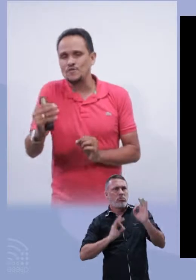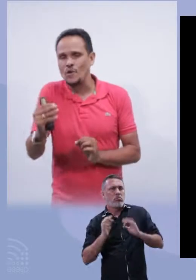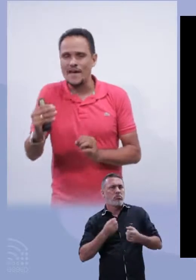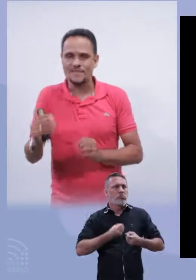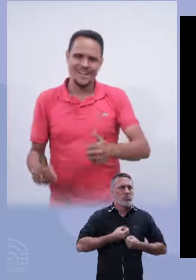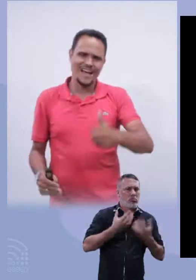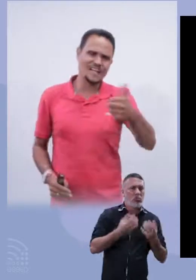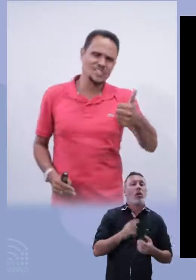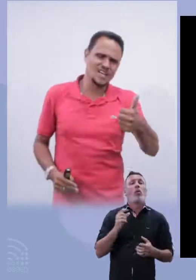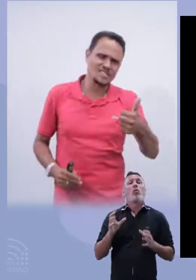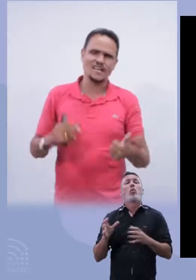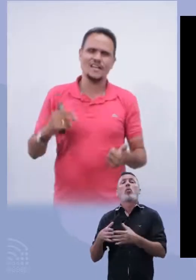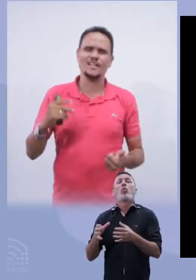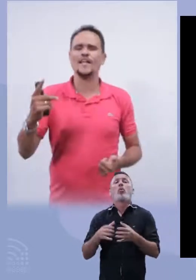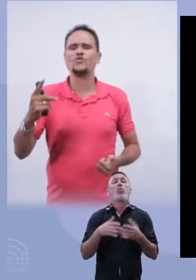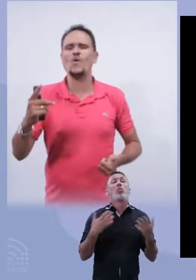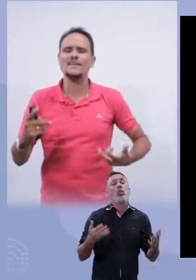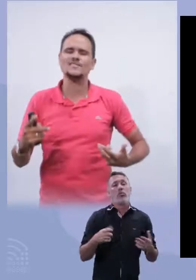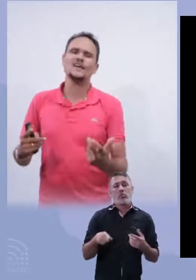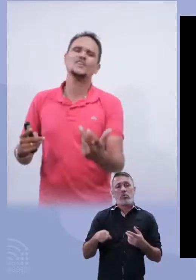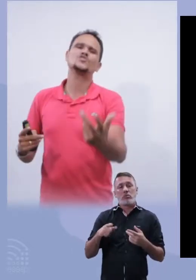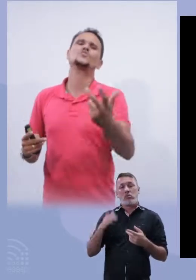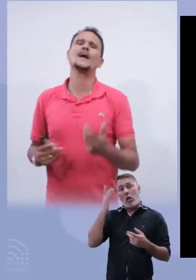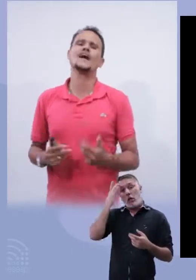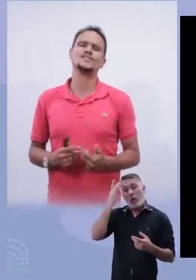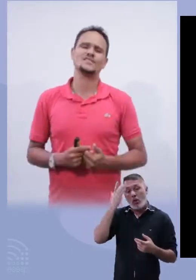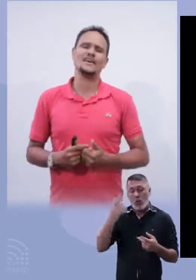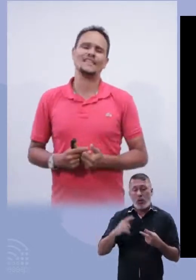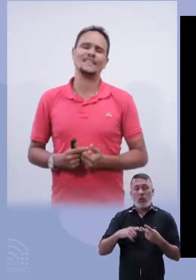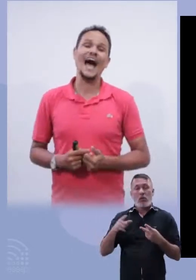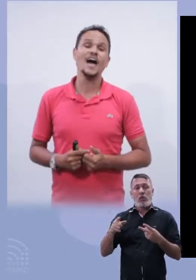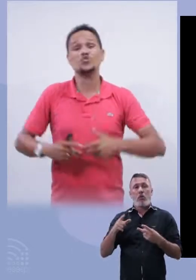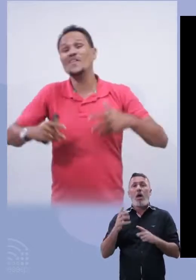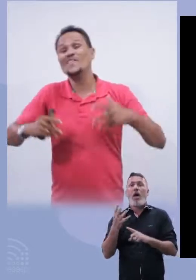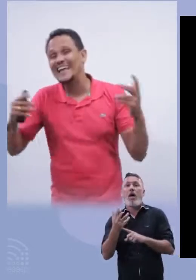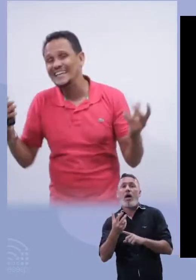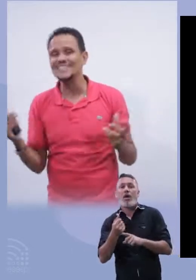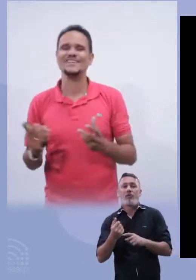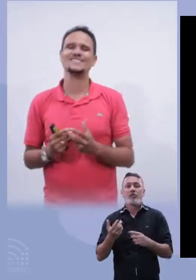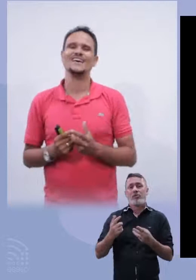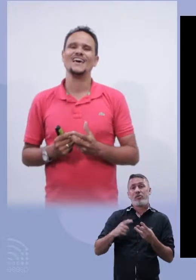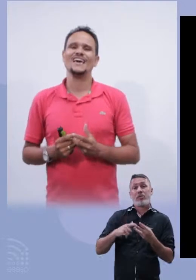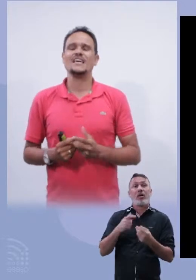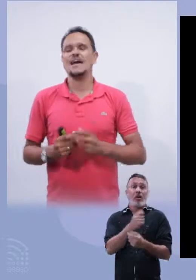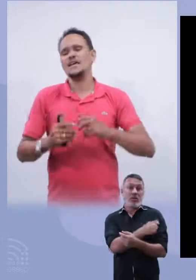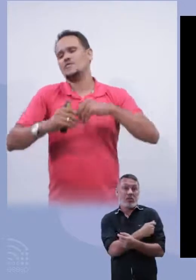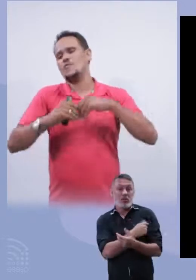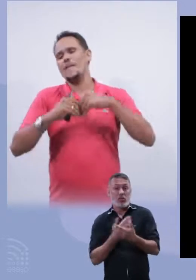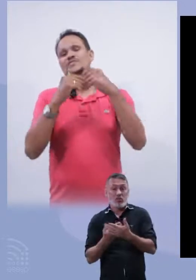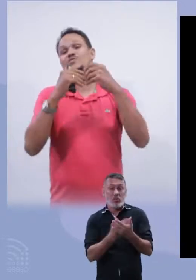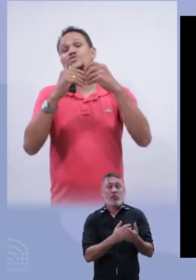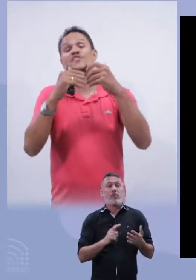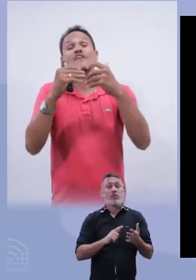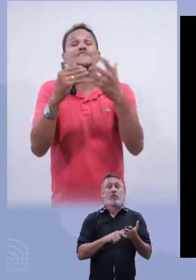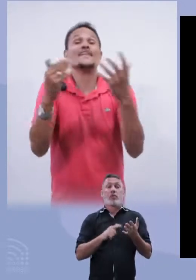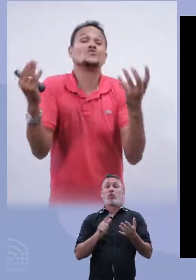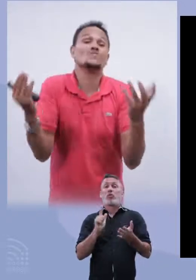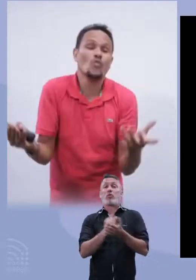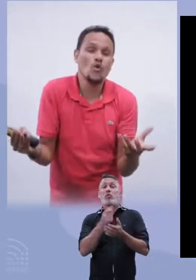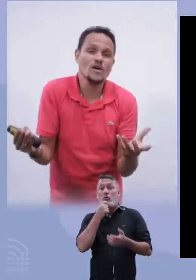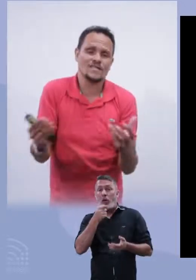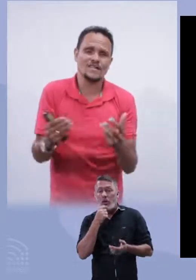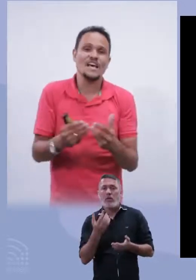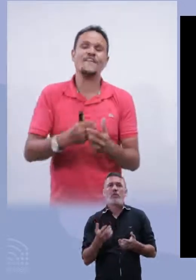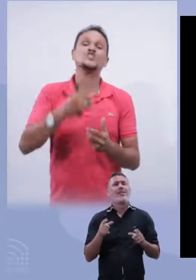Que grupos são esses? Artistas, intelectuais, estudantes, tá? Jornalistas. E aí começam a surgir